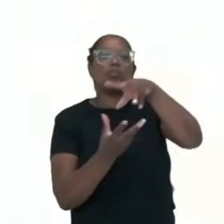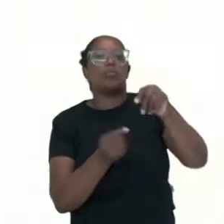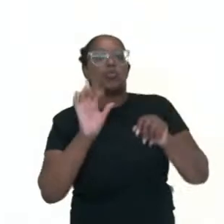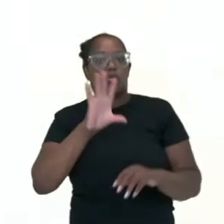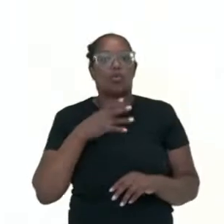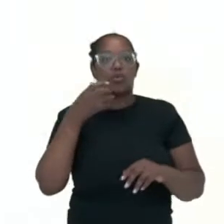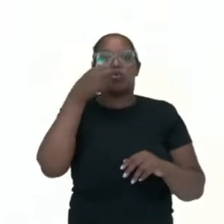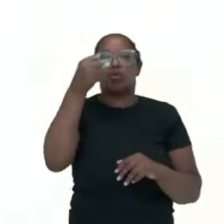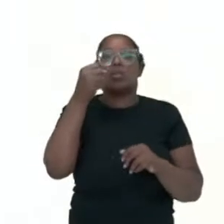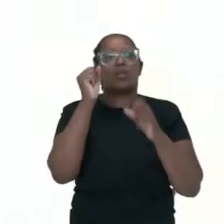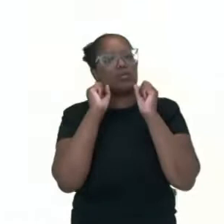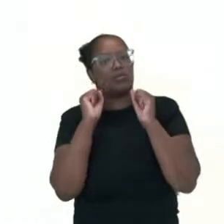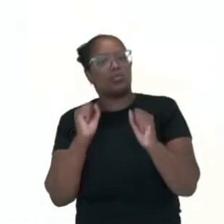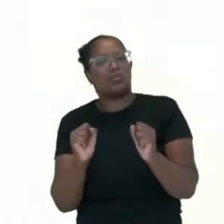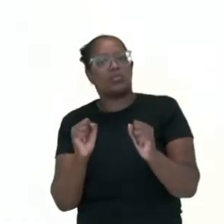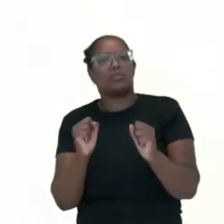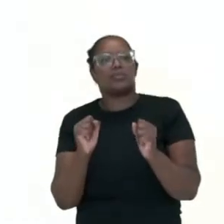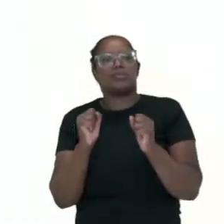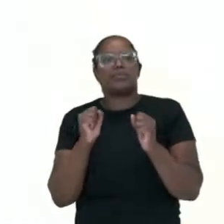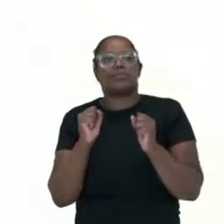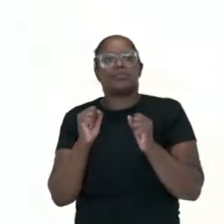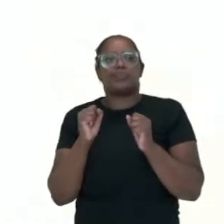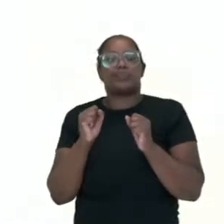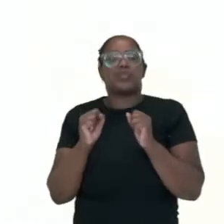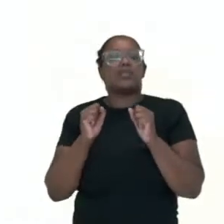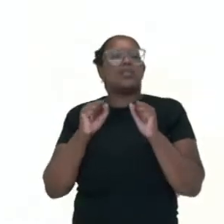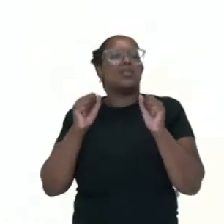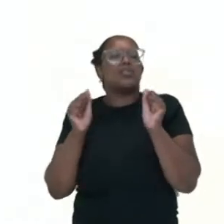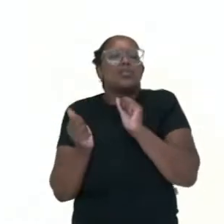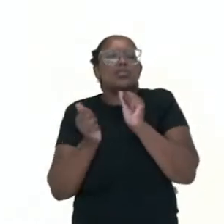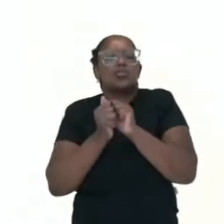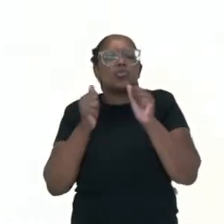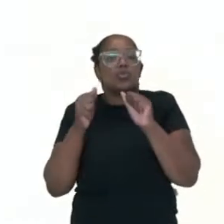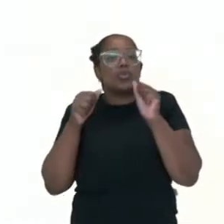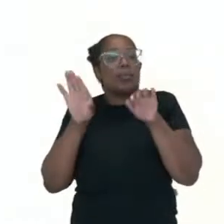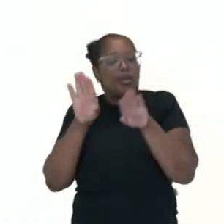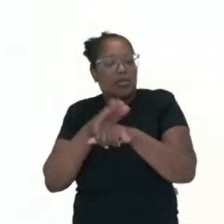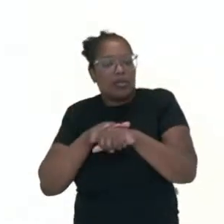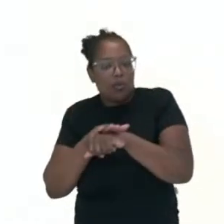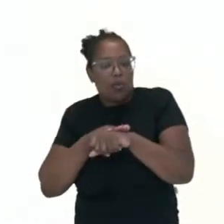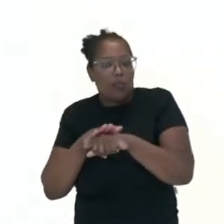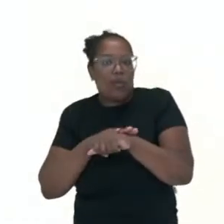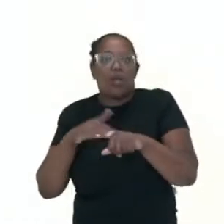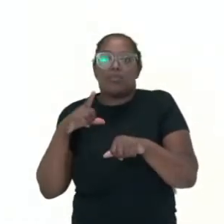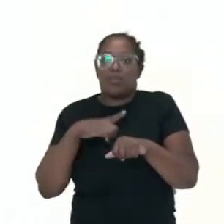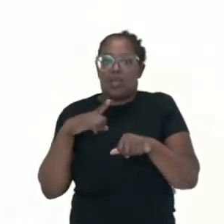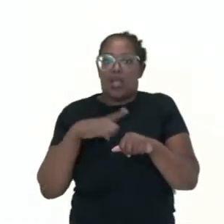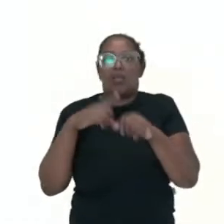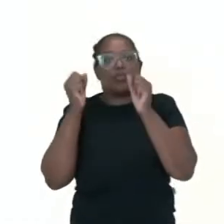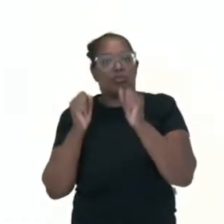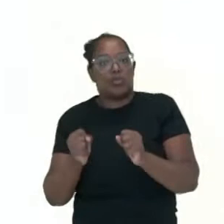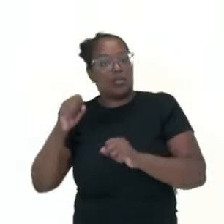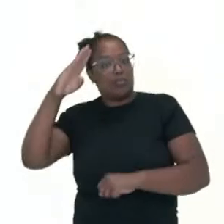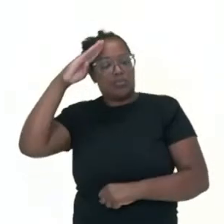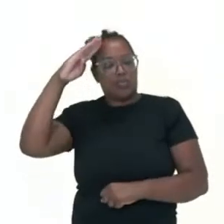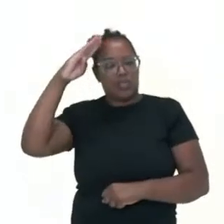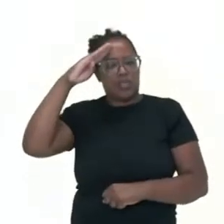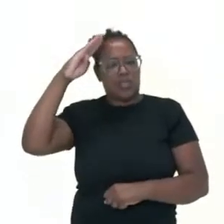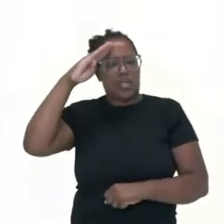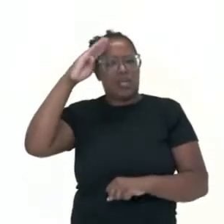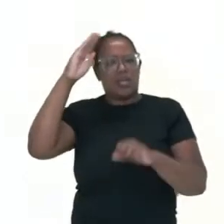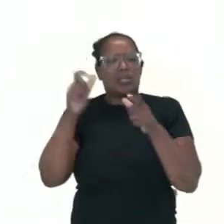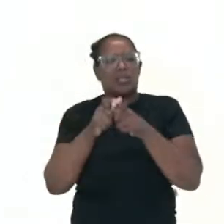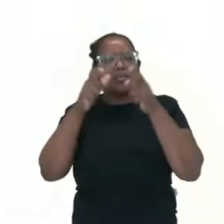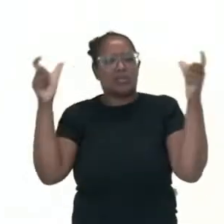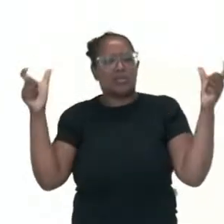com o poder de adjudicar esses conflitos. As negociações têm lugar à sombra do poderio militar que as grandes